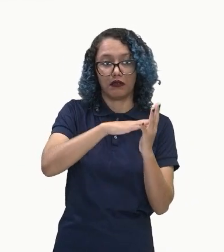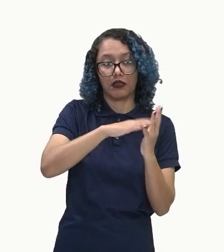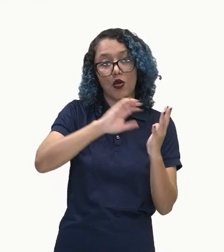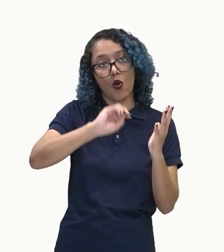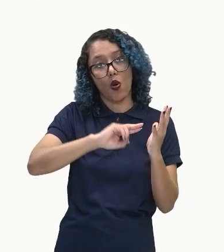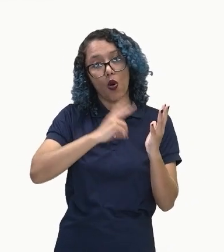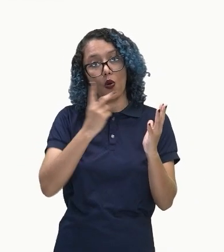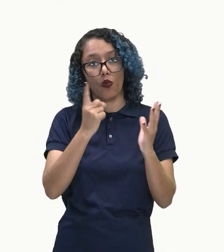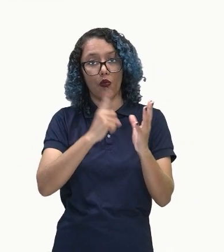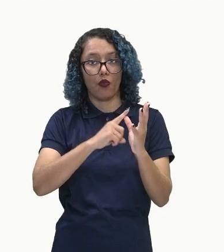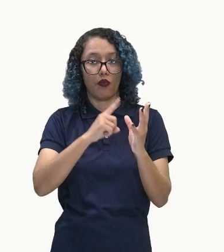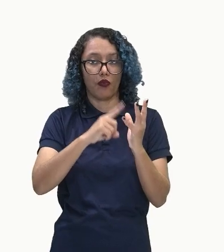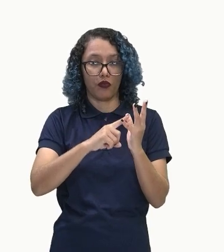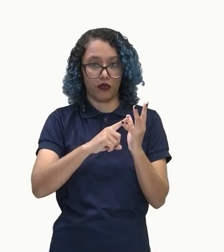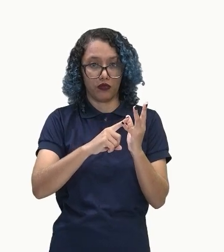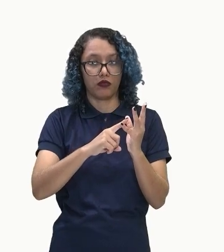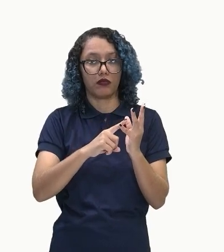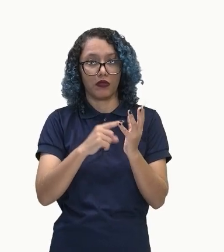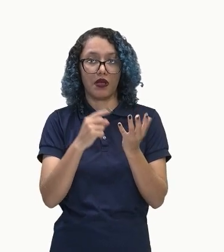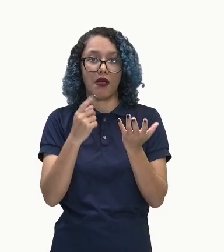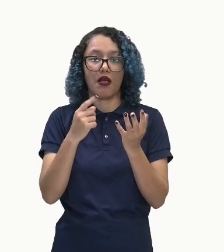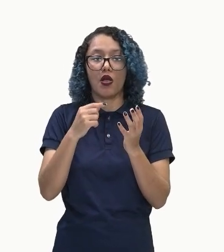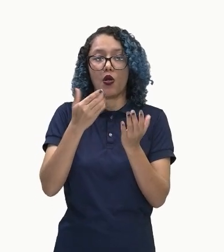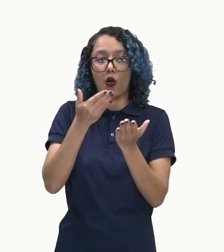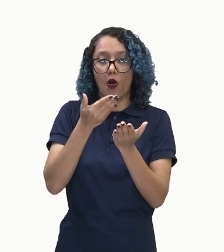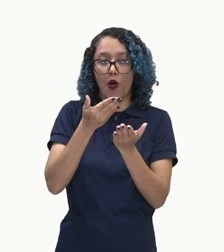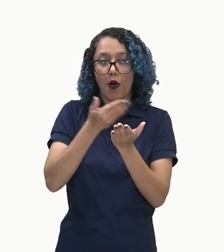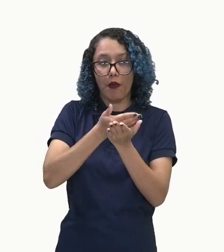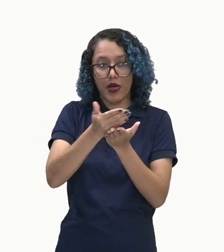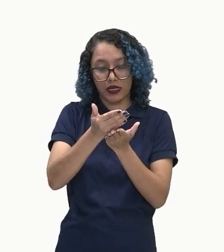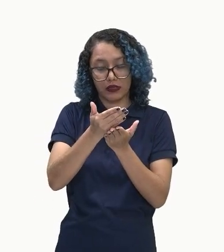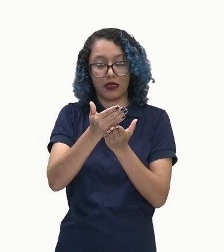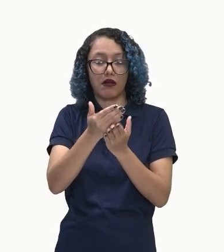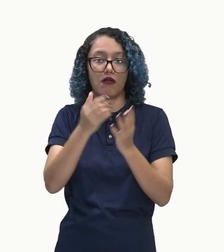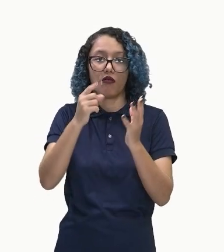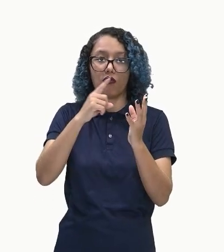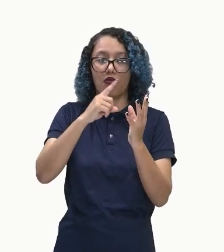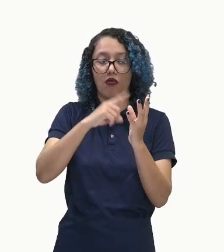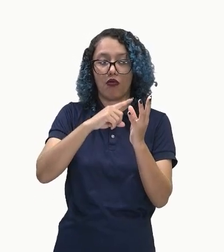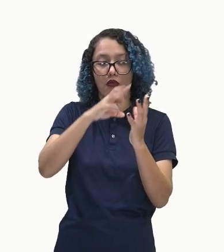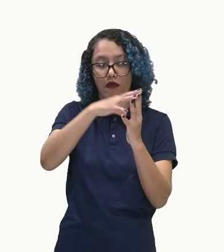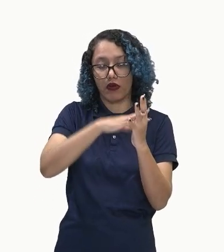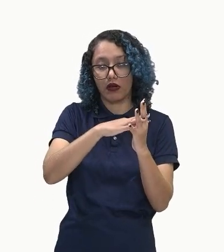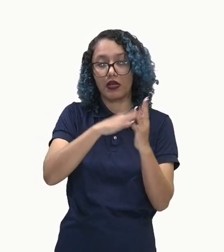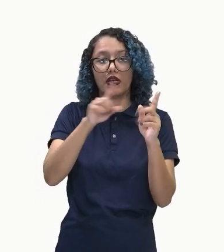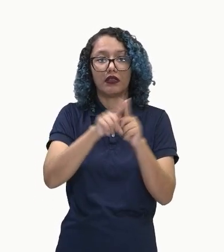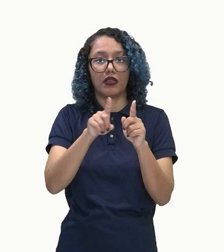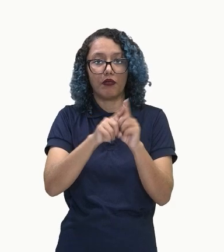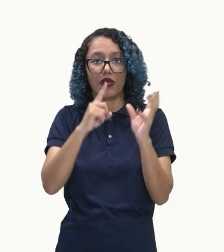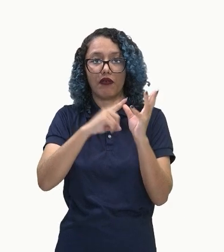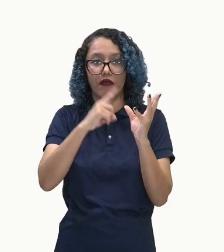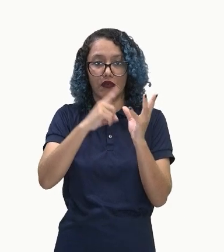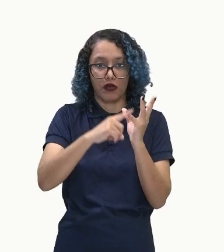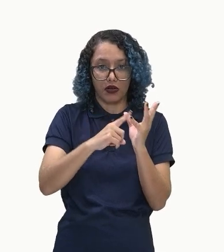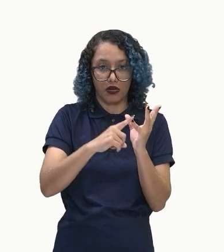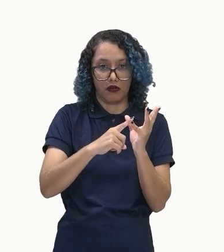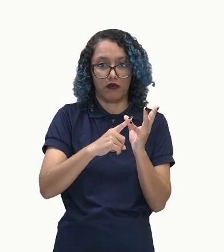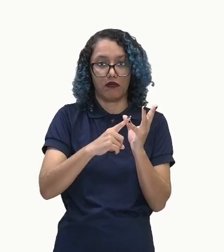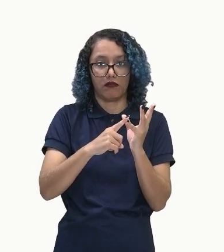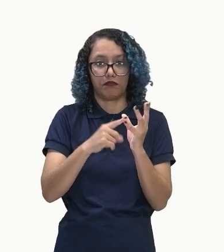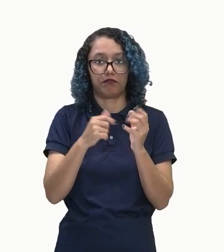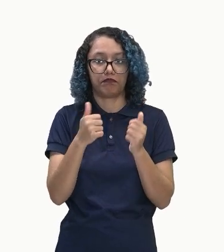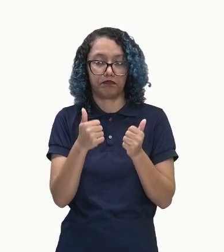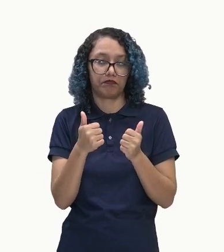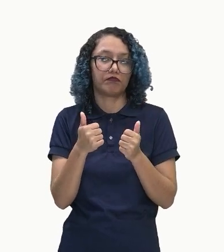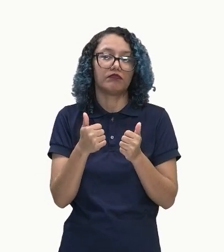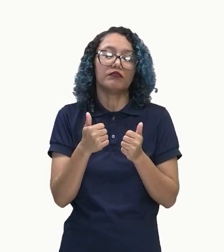inicial sejam com consoante, e an eu vou utilizar então com palavras cuja inicial seja som de vogal,